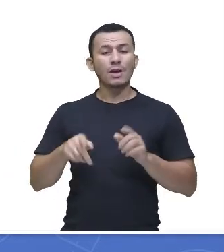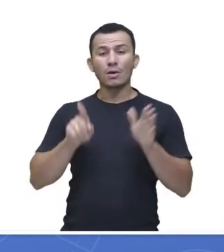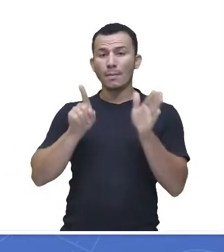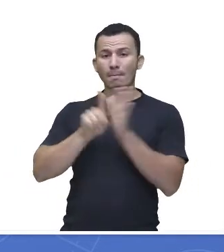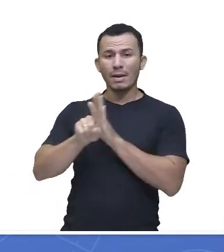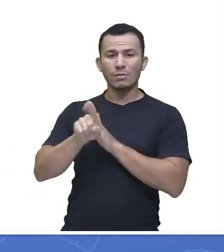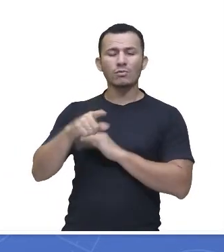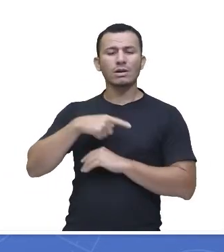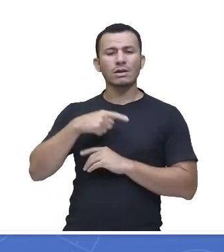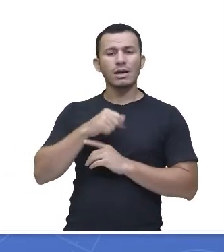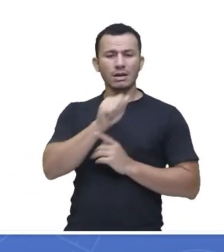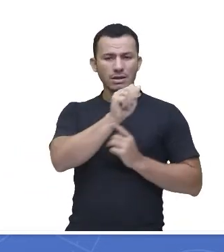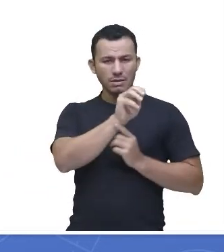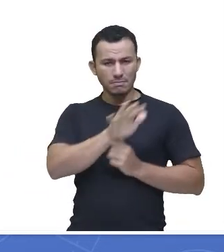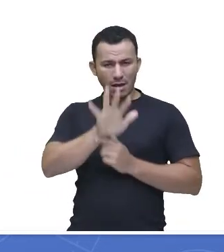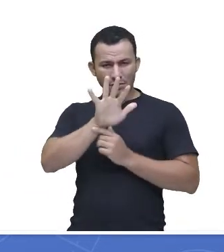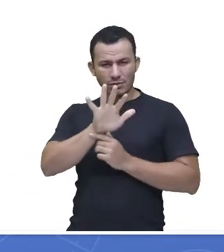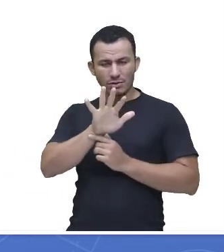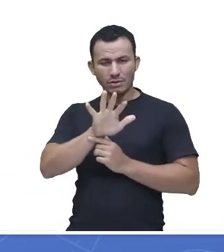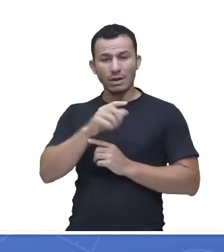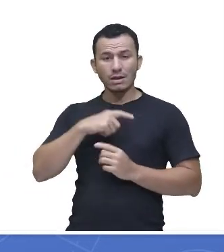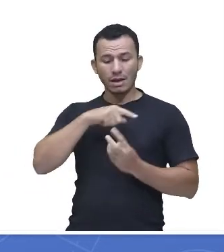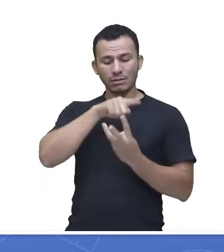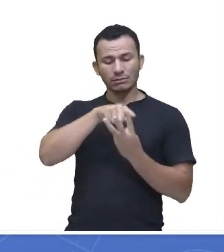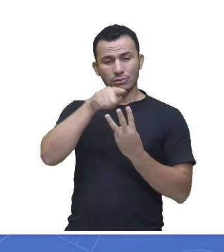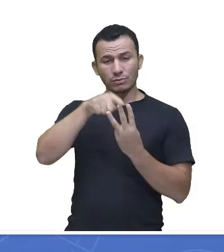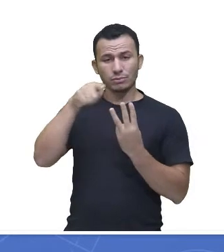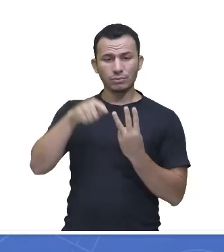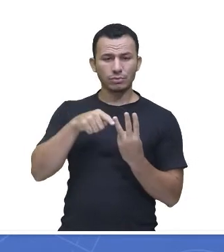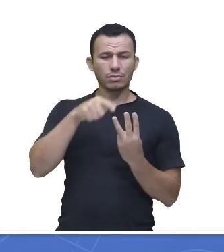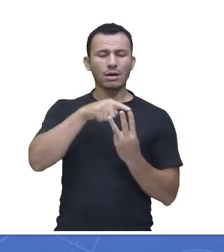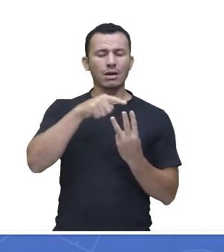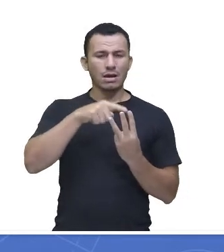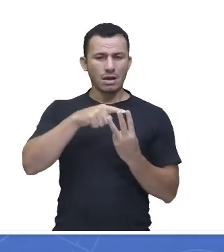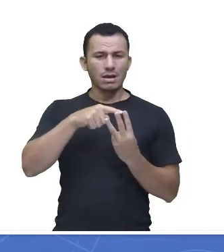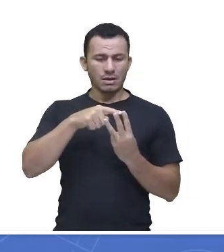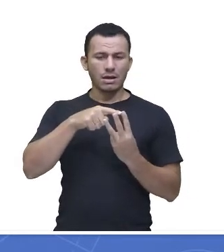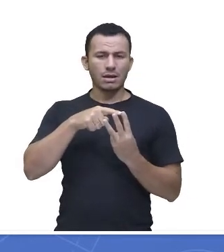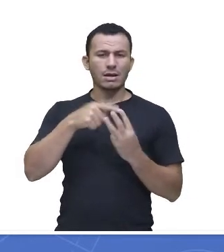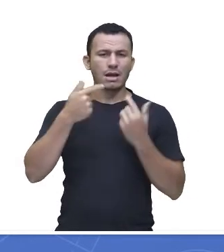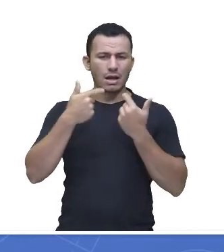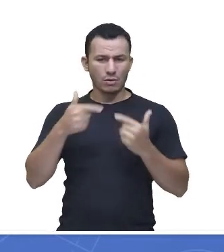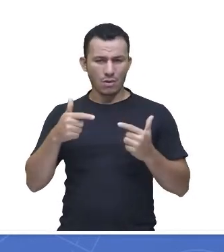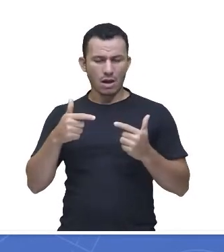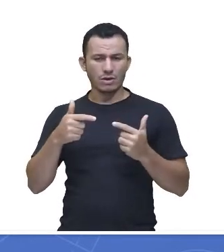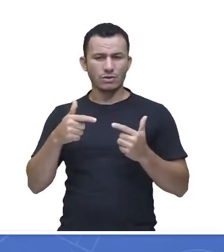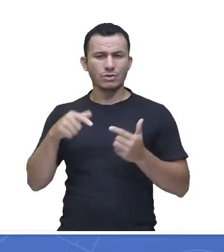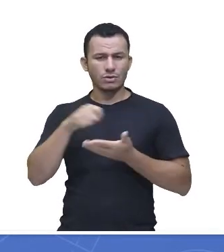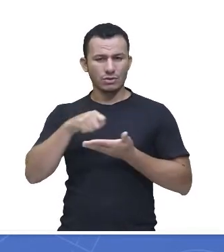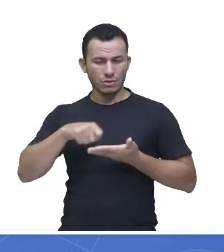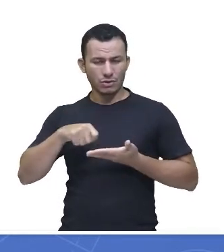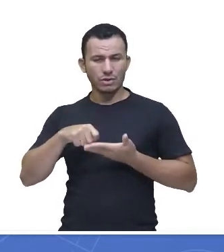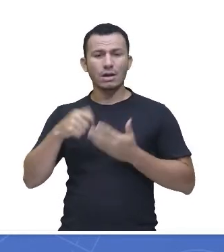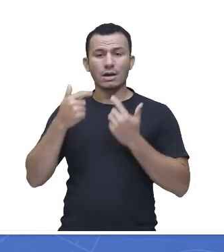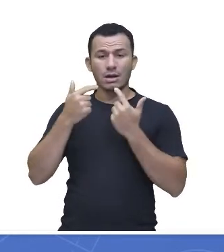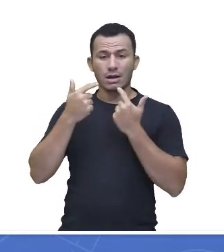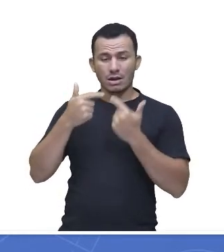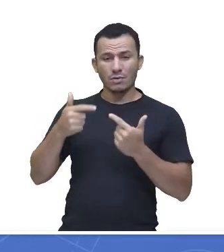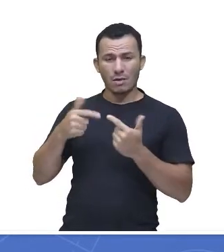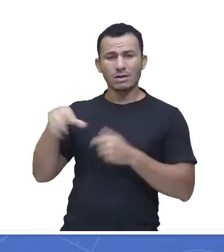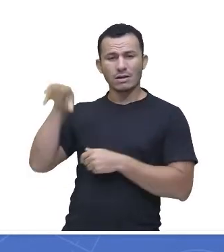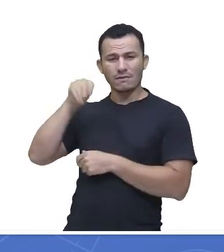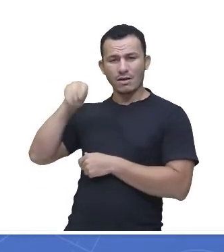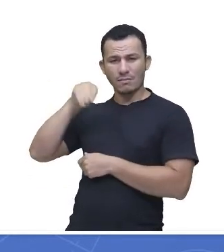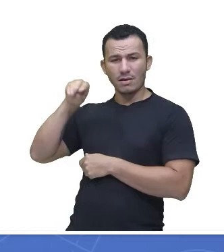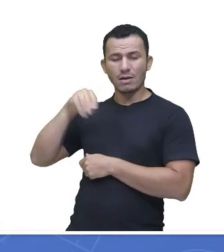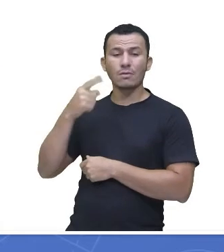aqui na charge você observa os personagens, a linguagem verbal e a linguagem não verbal, né? Olha aqui a expressão desse personagem, ele